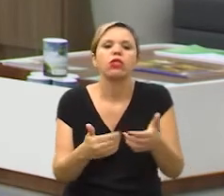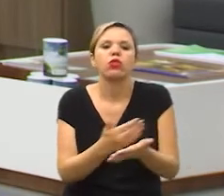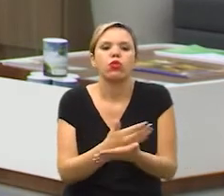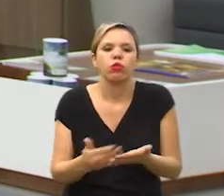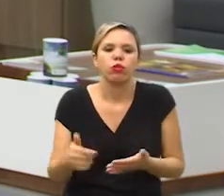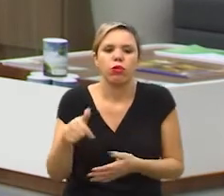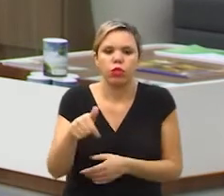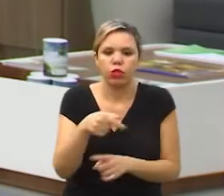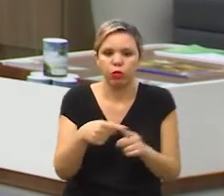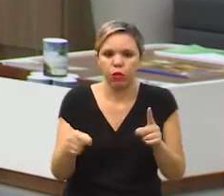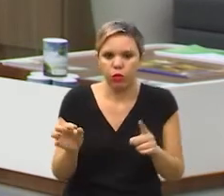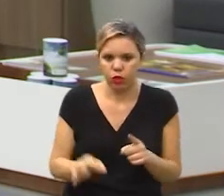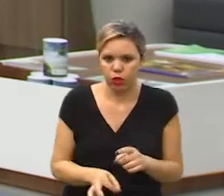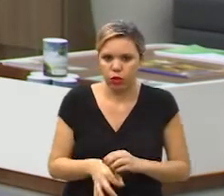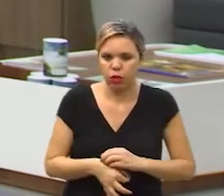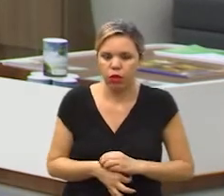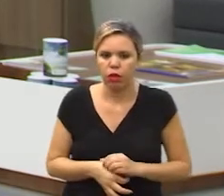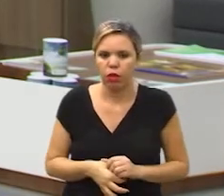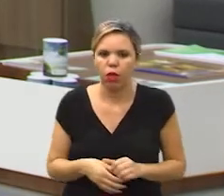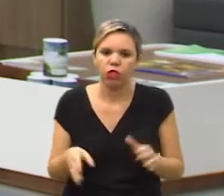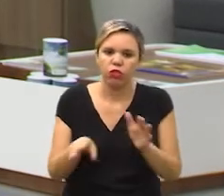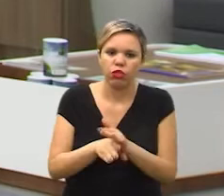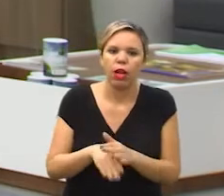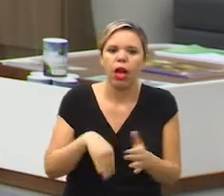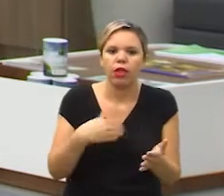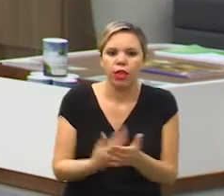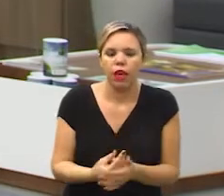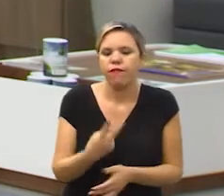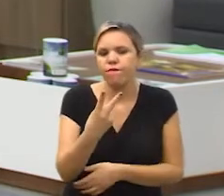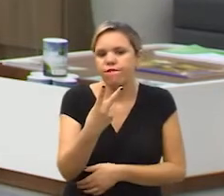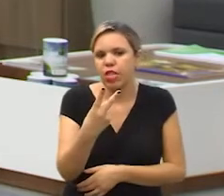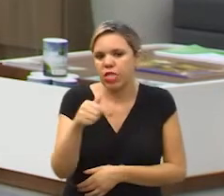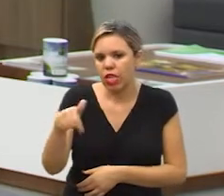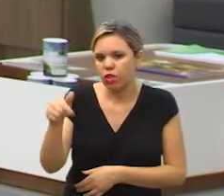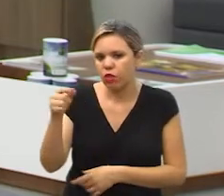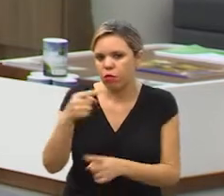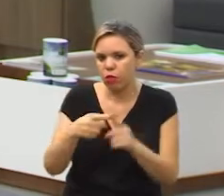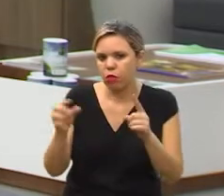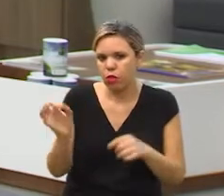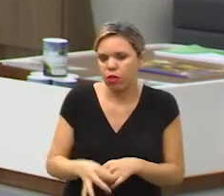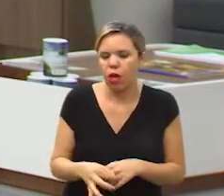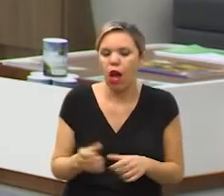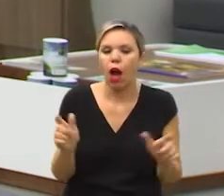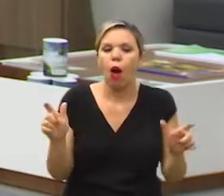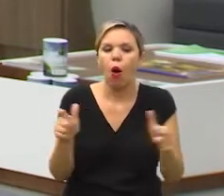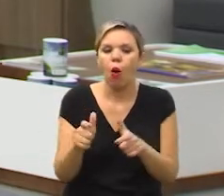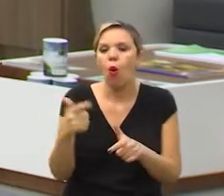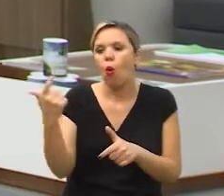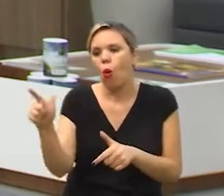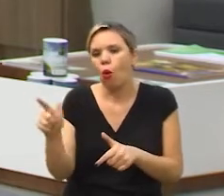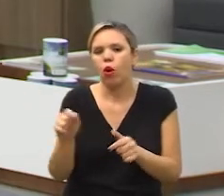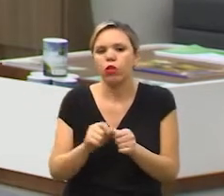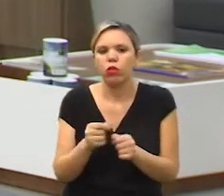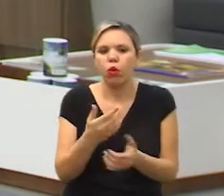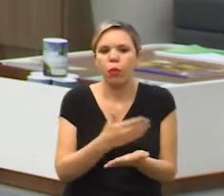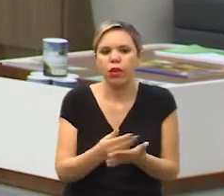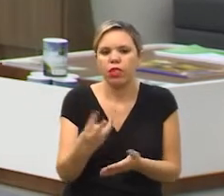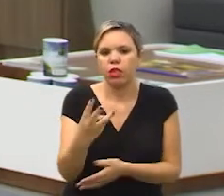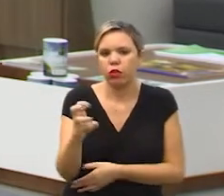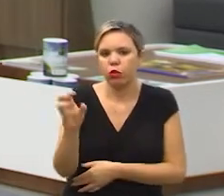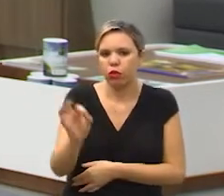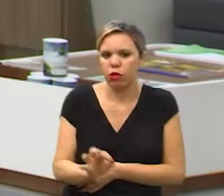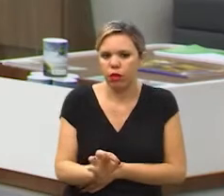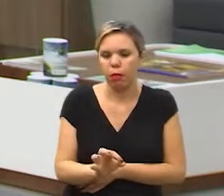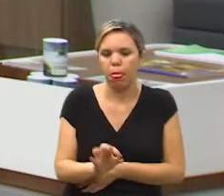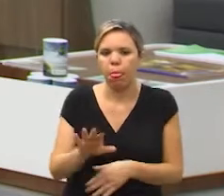com 7,5% e ela chega a 27,5%. A regressiva você começa com